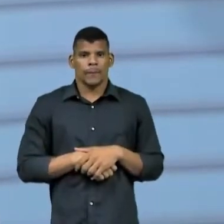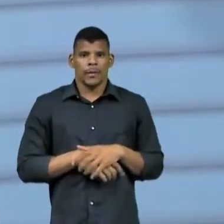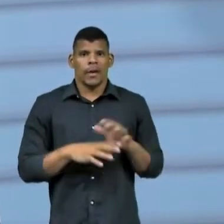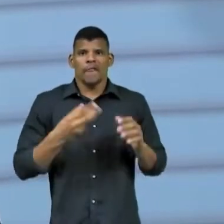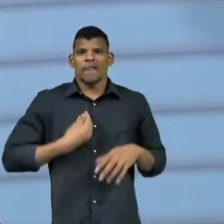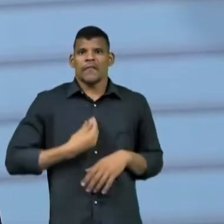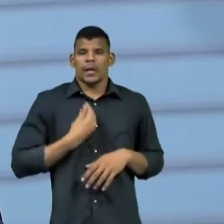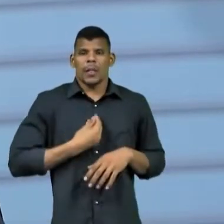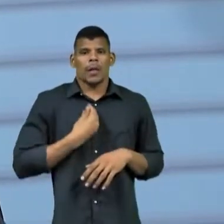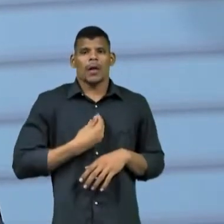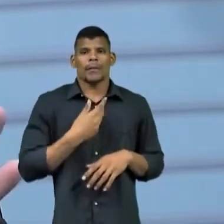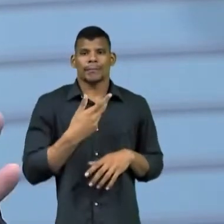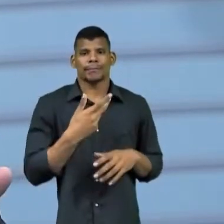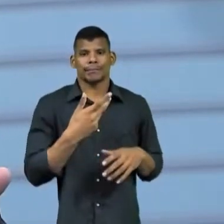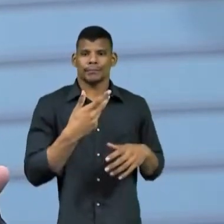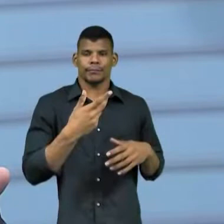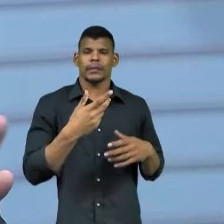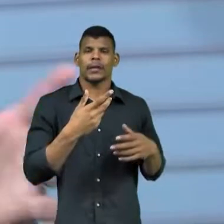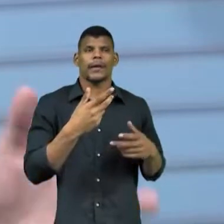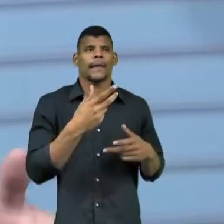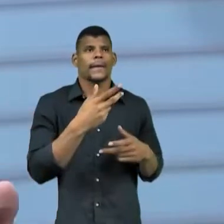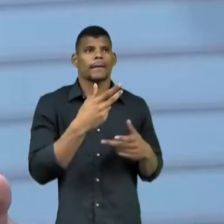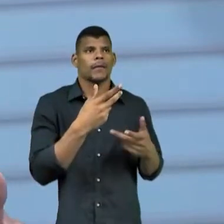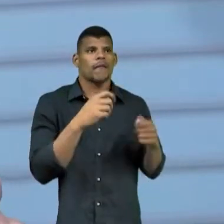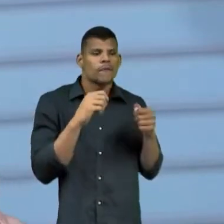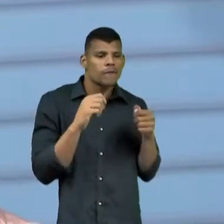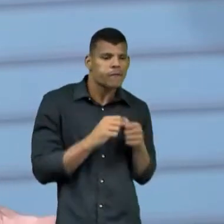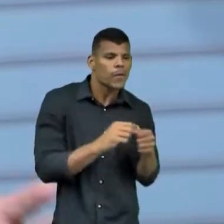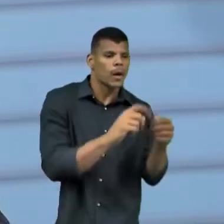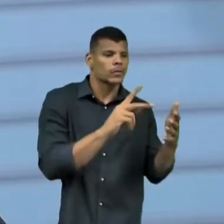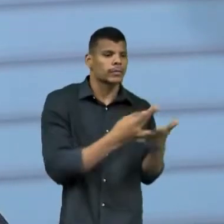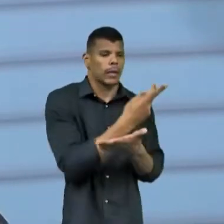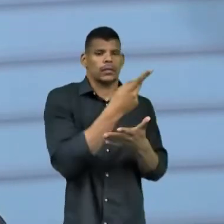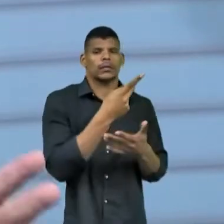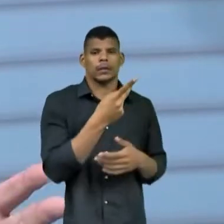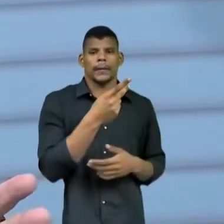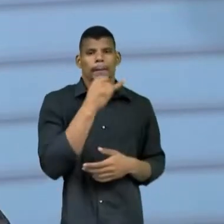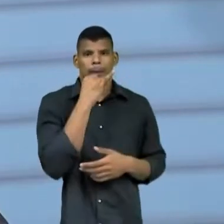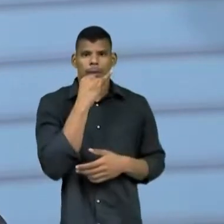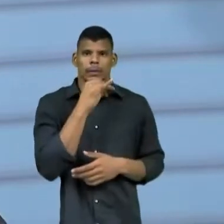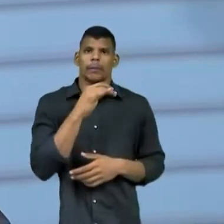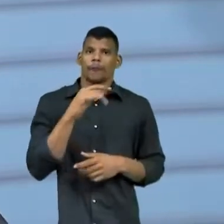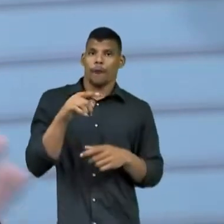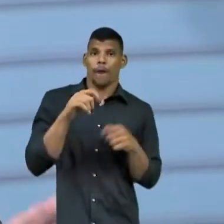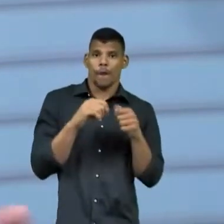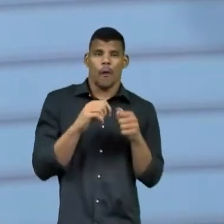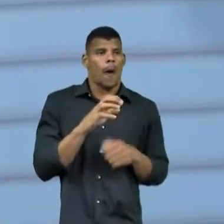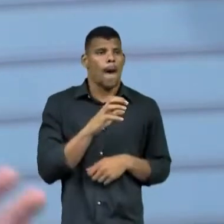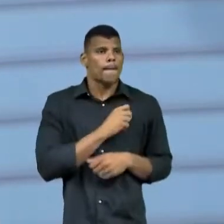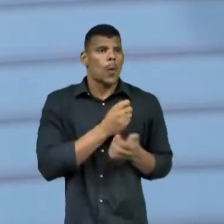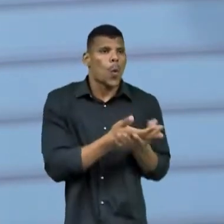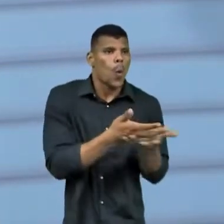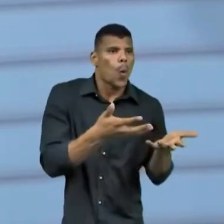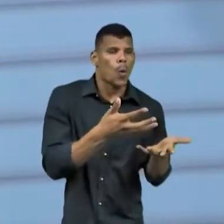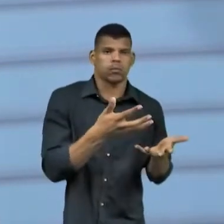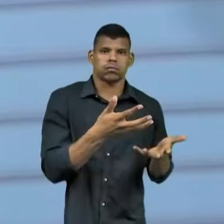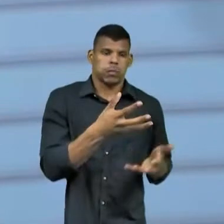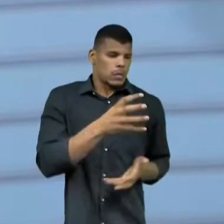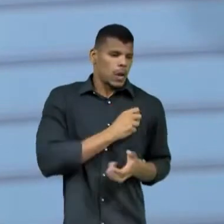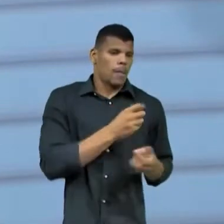colher essa é uma é uma lei como a como a lei da gravidade você plantou amor vai colher amor plantou ódio vai colher Ódio Não tem perigo